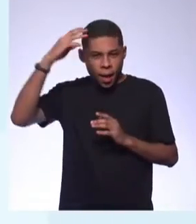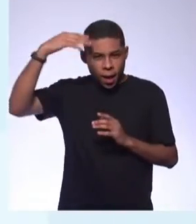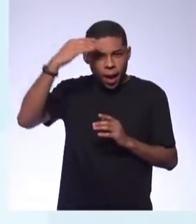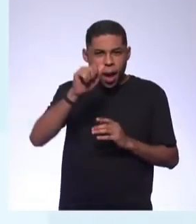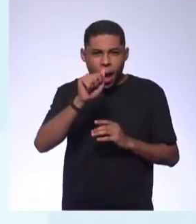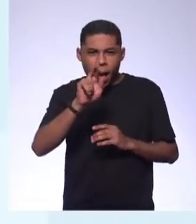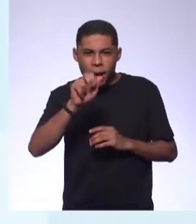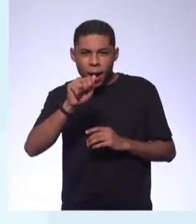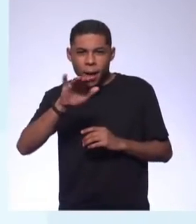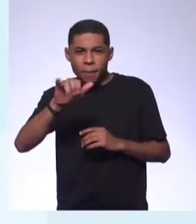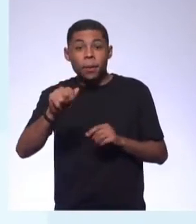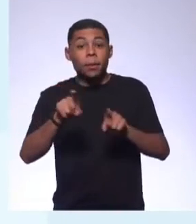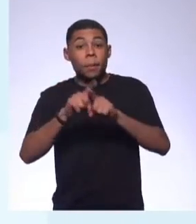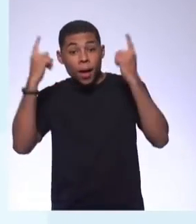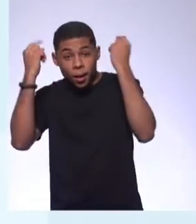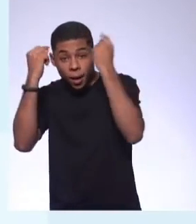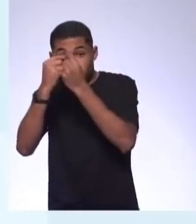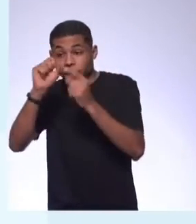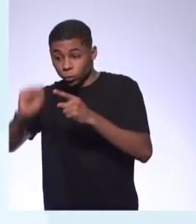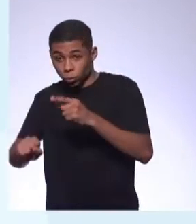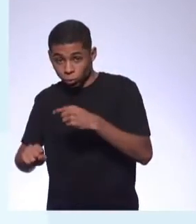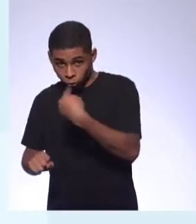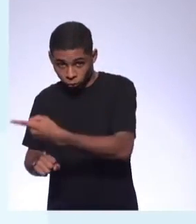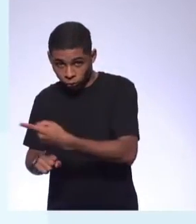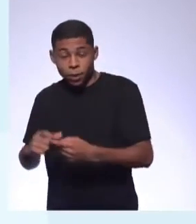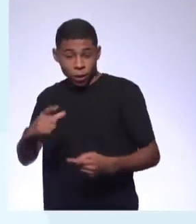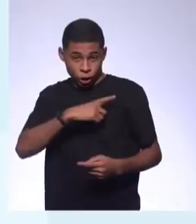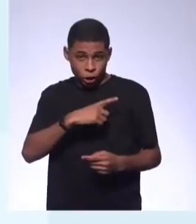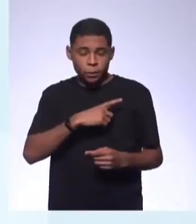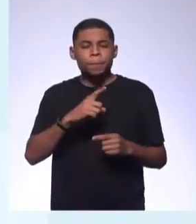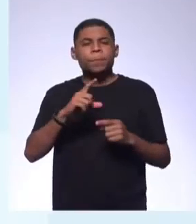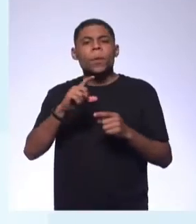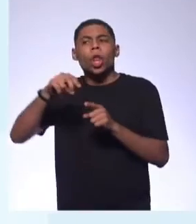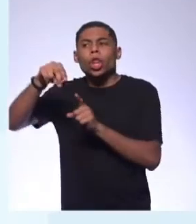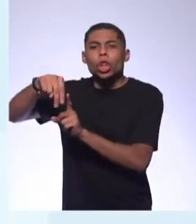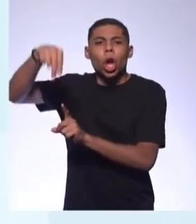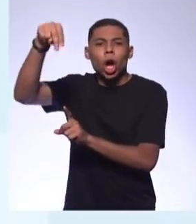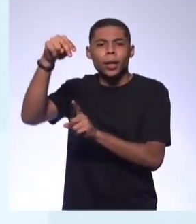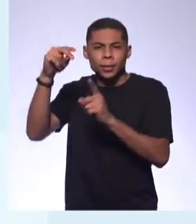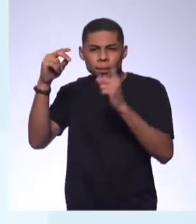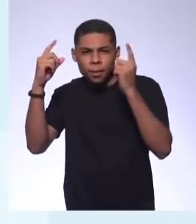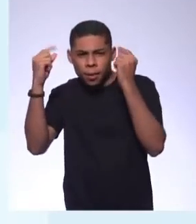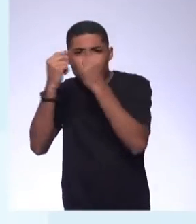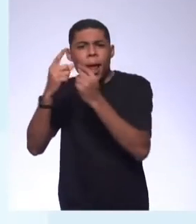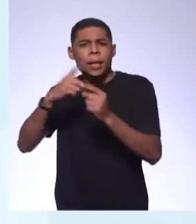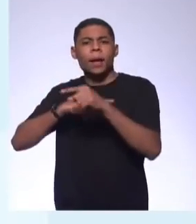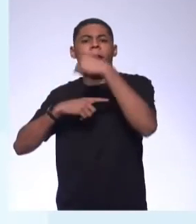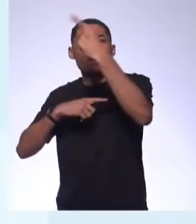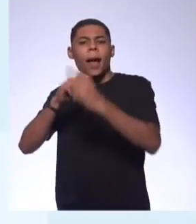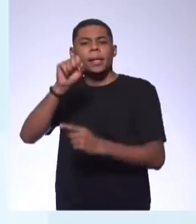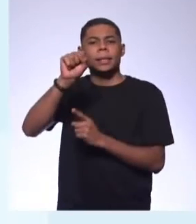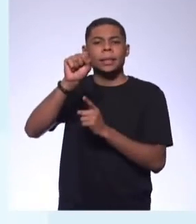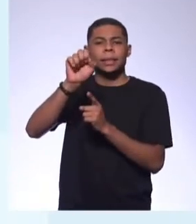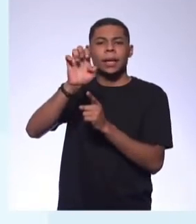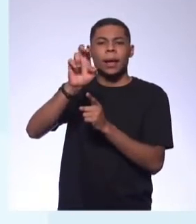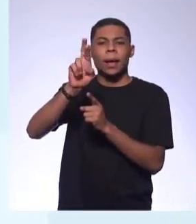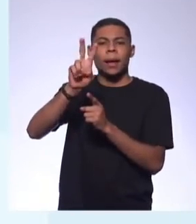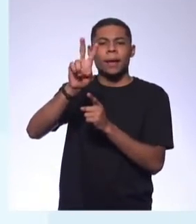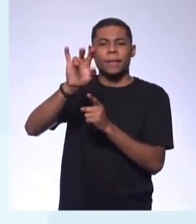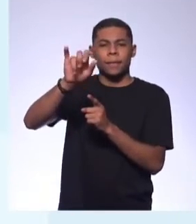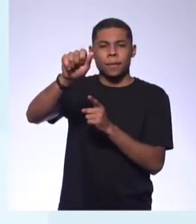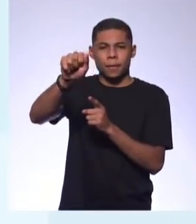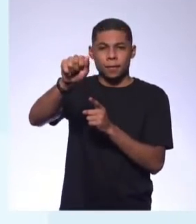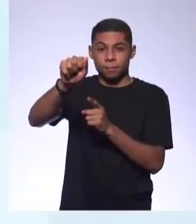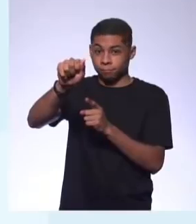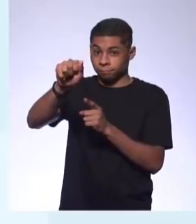ao sul. Ao norte da Grécia, você vai ver aí a Sérvia, né? Essa região da Península Balcânica aí é